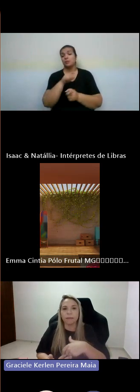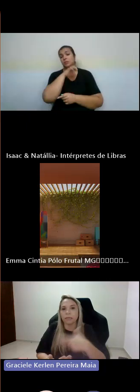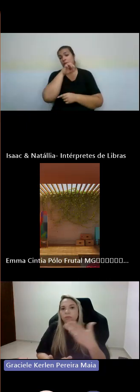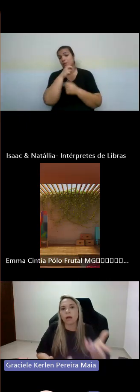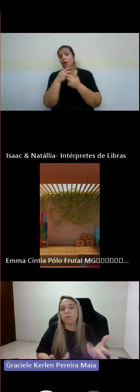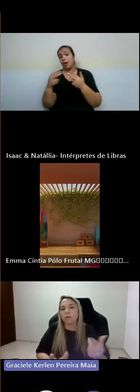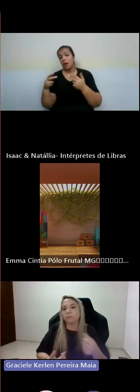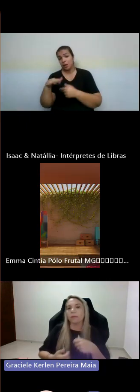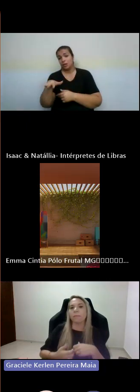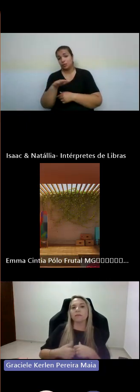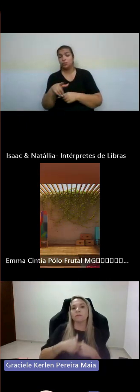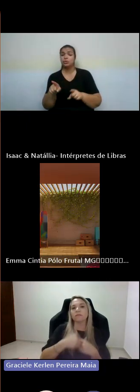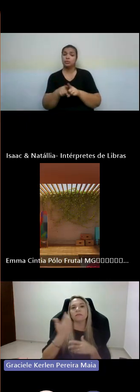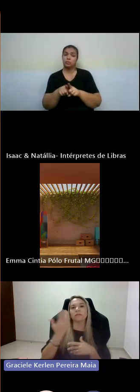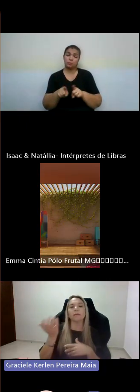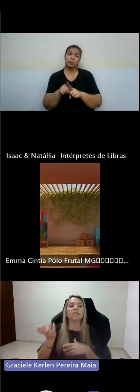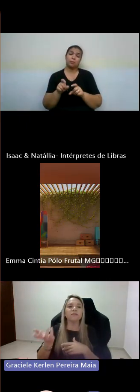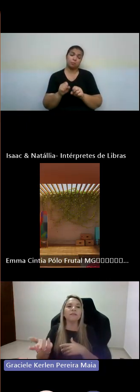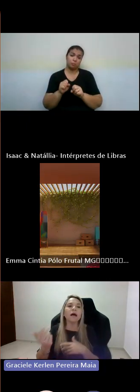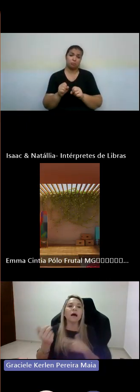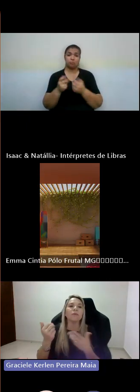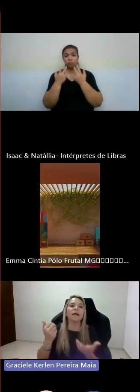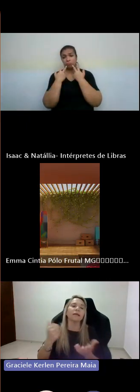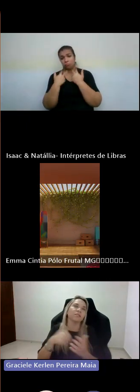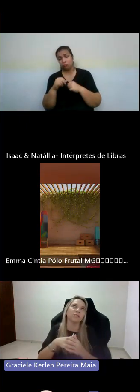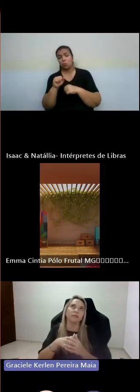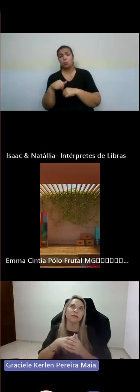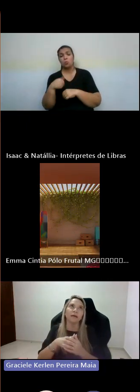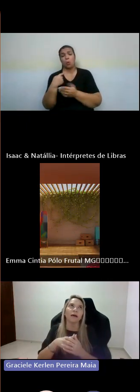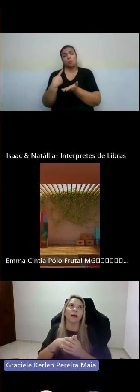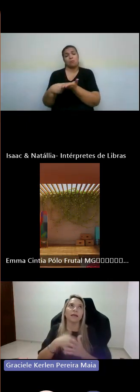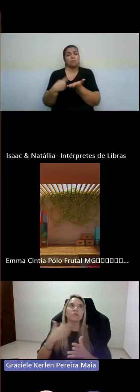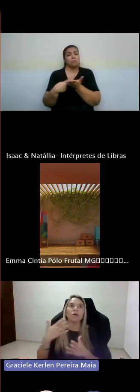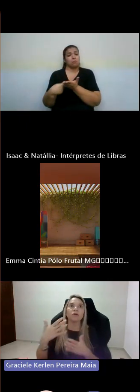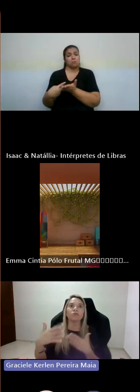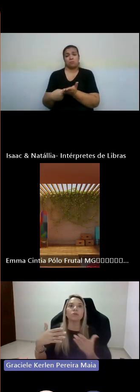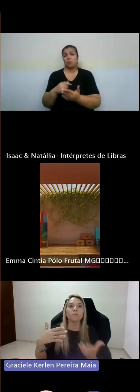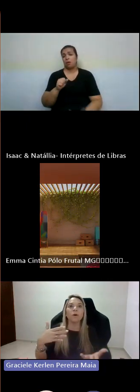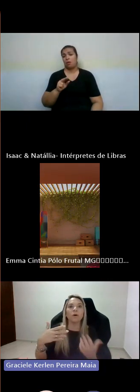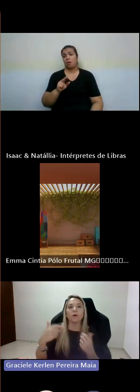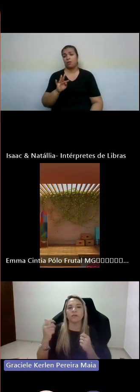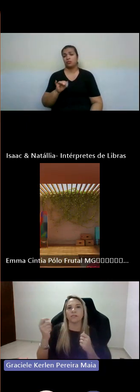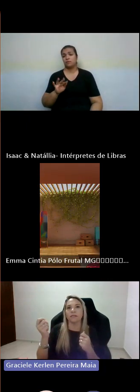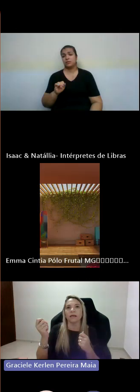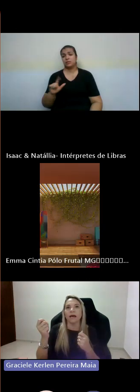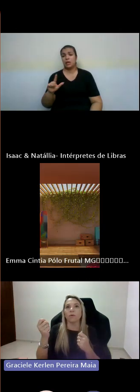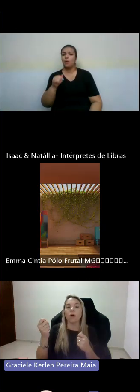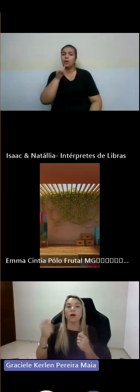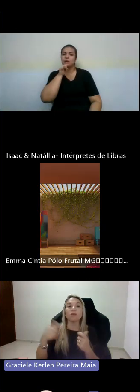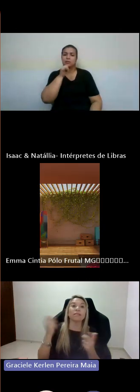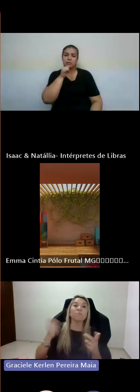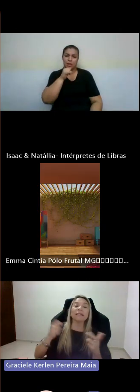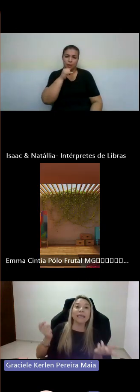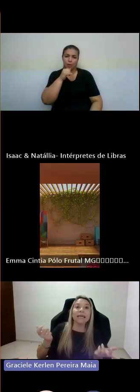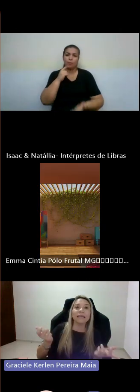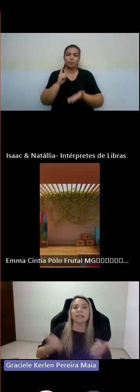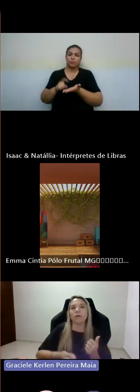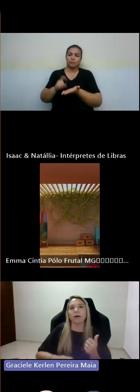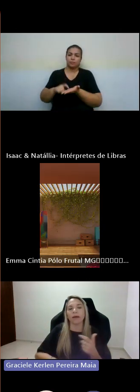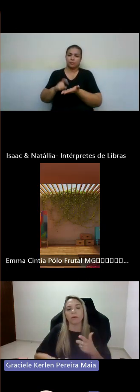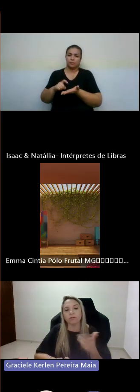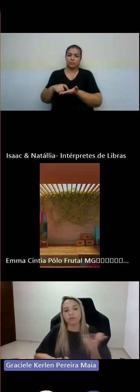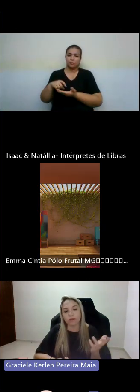ser também natural, como também pode ser um sistema artificial, né? Que a gente, aqueles códigos Morse, o código das